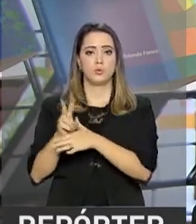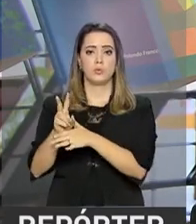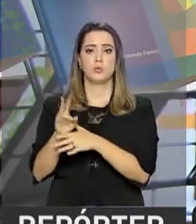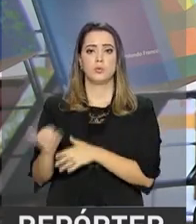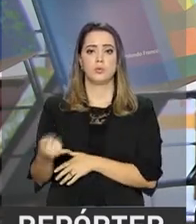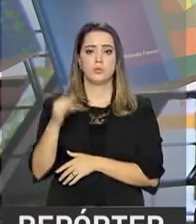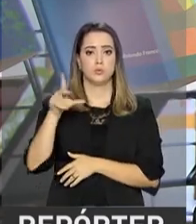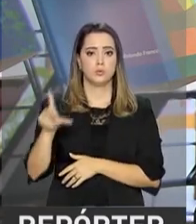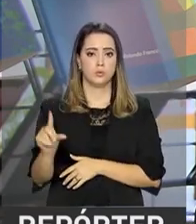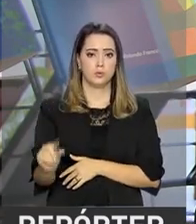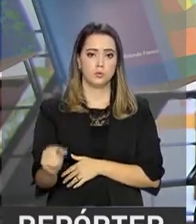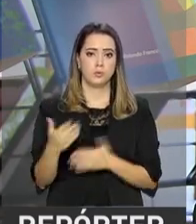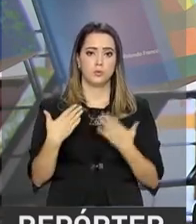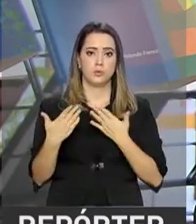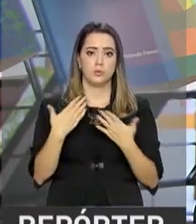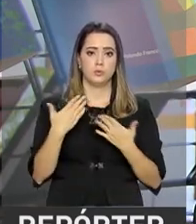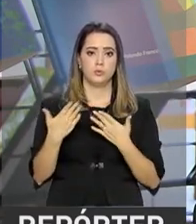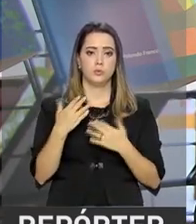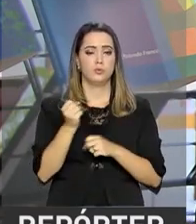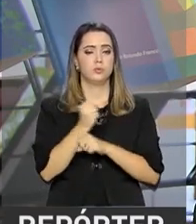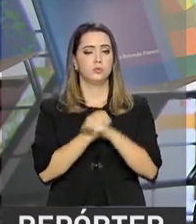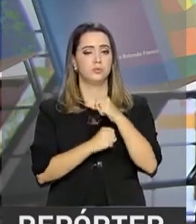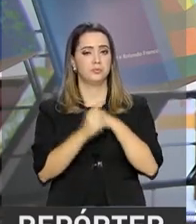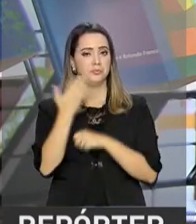juros um pouco menores do que vinham sendo praticados até então